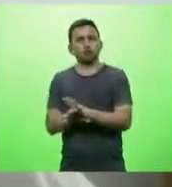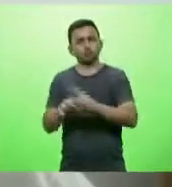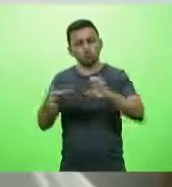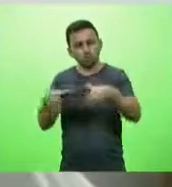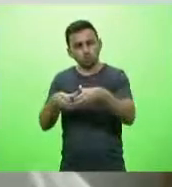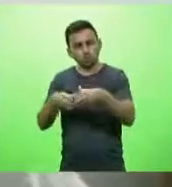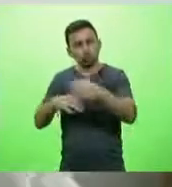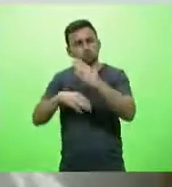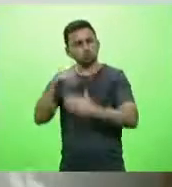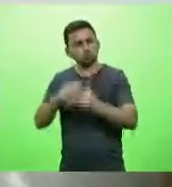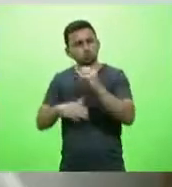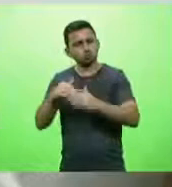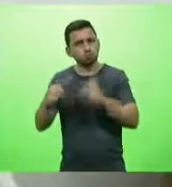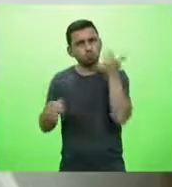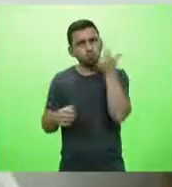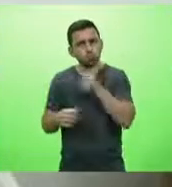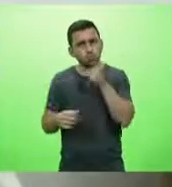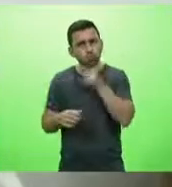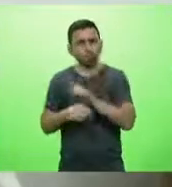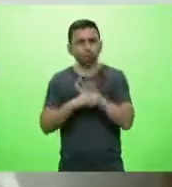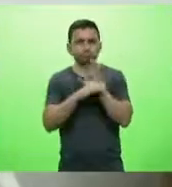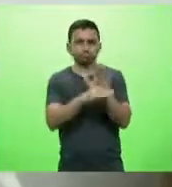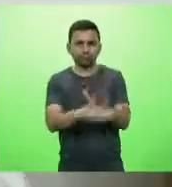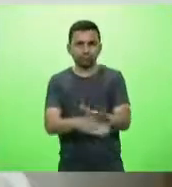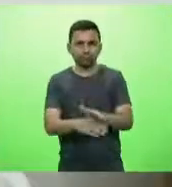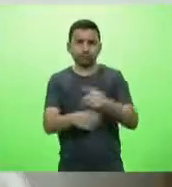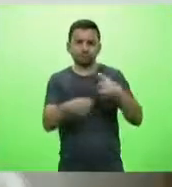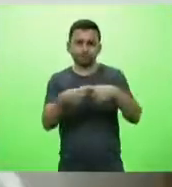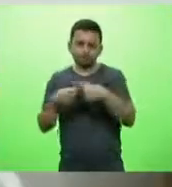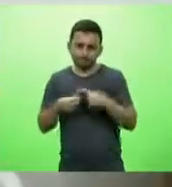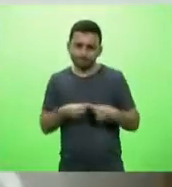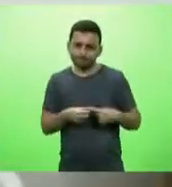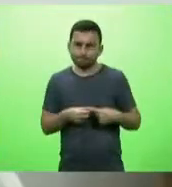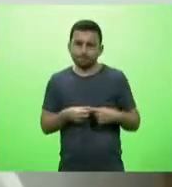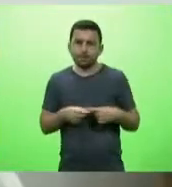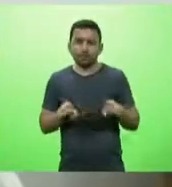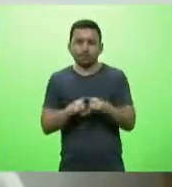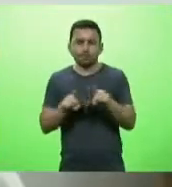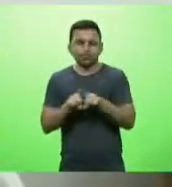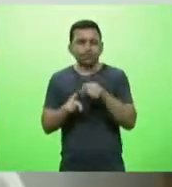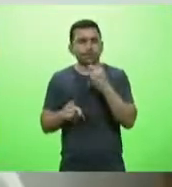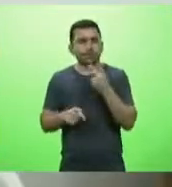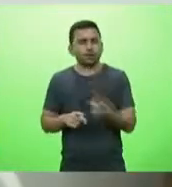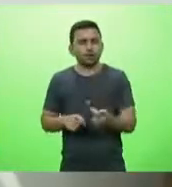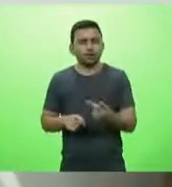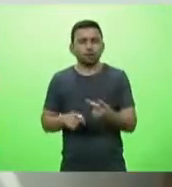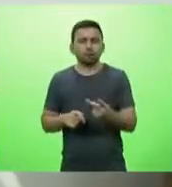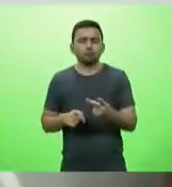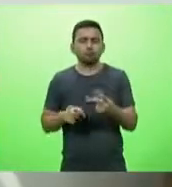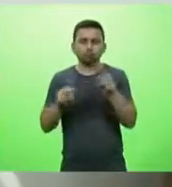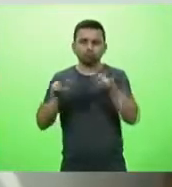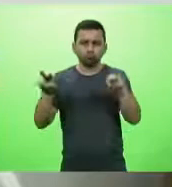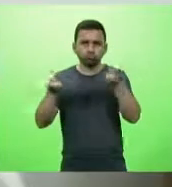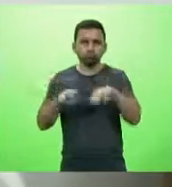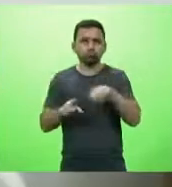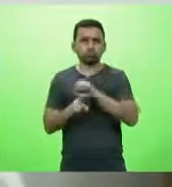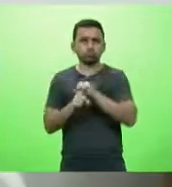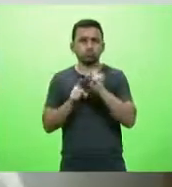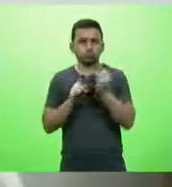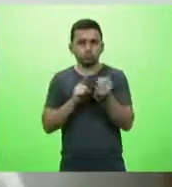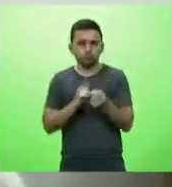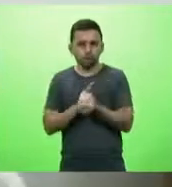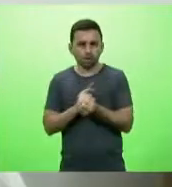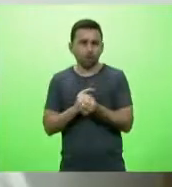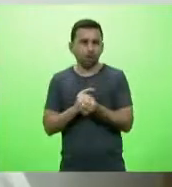condições de dar esse suporte aos municípios. Também falamos do Observatório Social, o qual recebemos o apoio